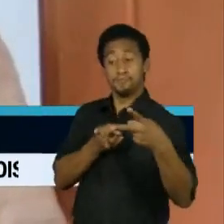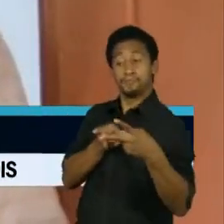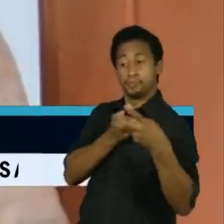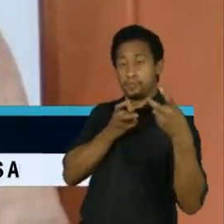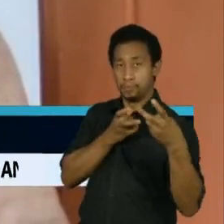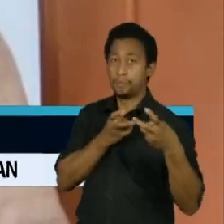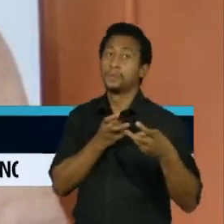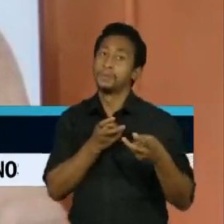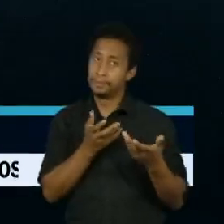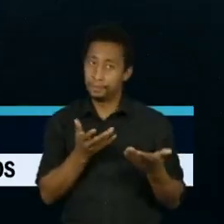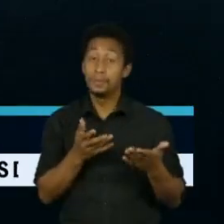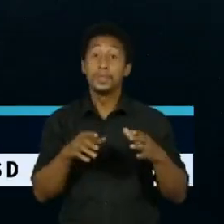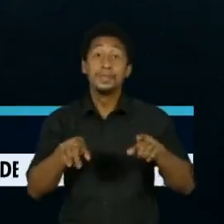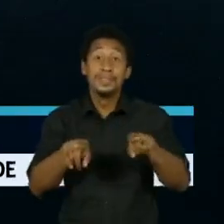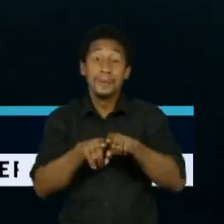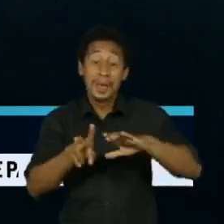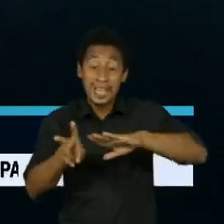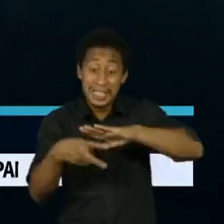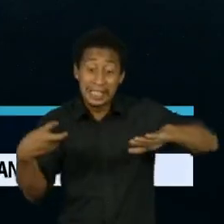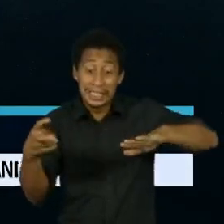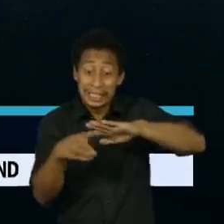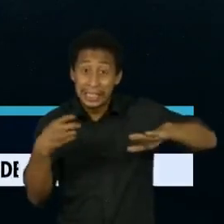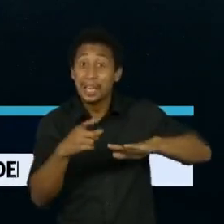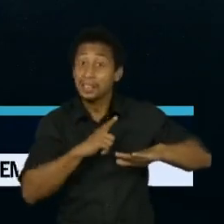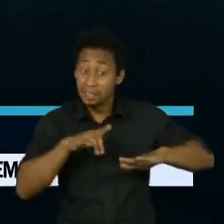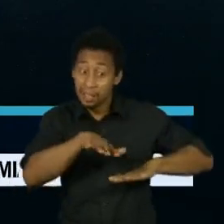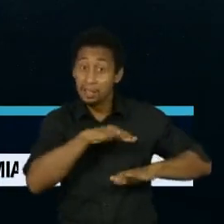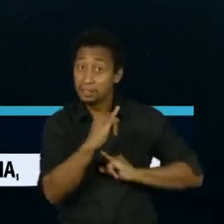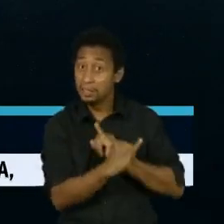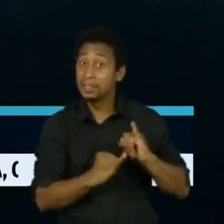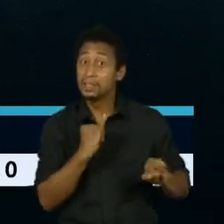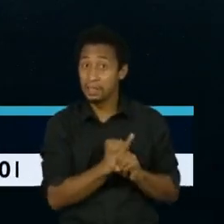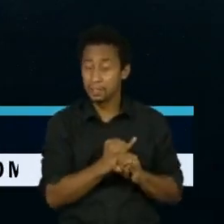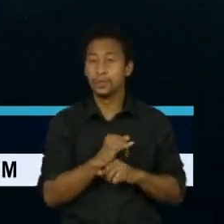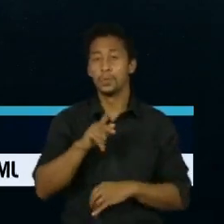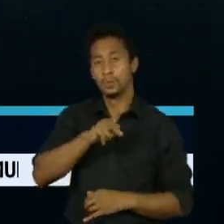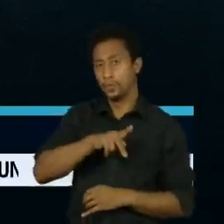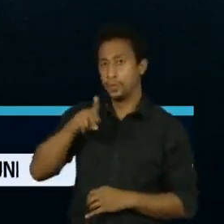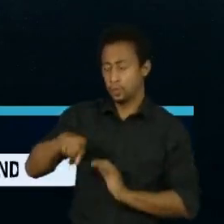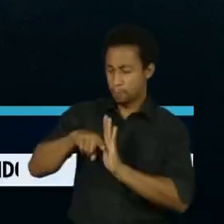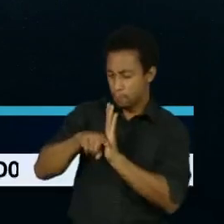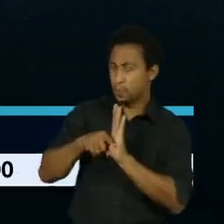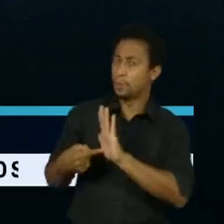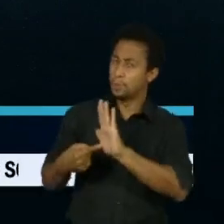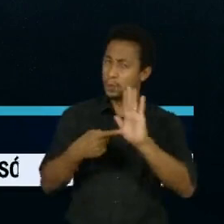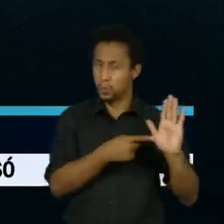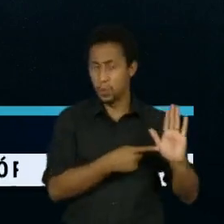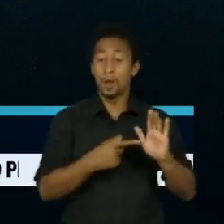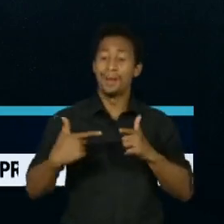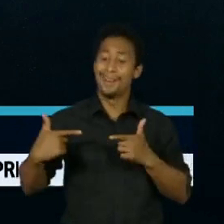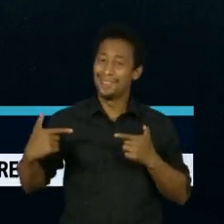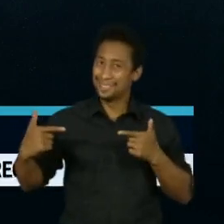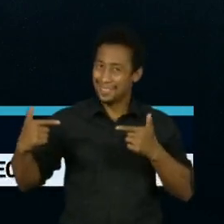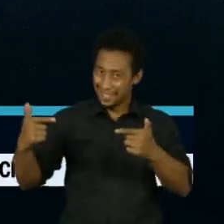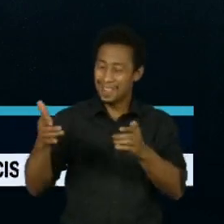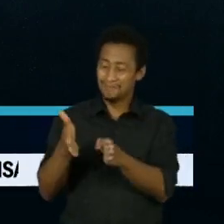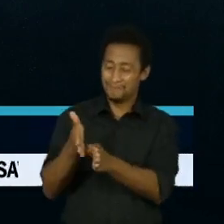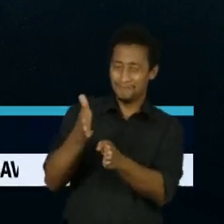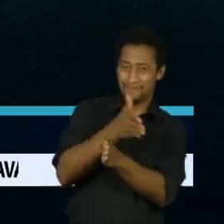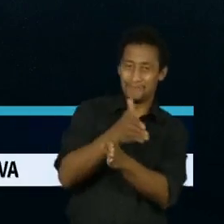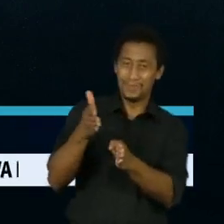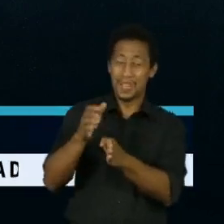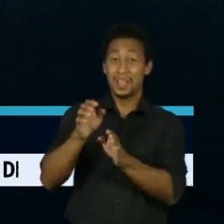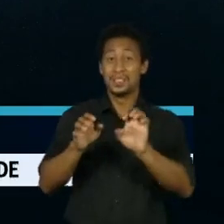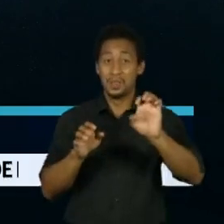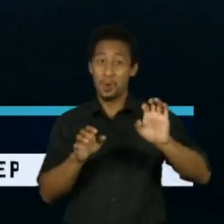tem a própria ação cibernética. Na avaliação do professor, a guerra atual é uma das últimas definições de fronteira na Europa depois